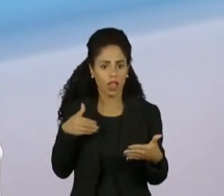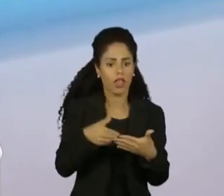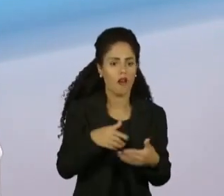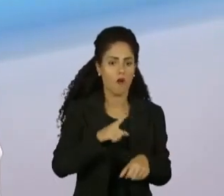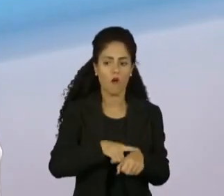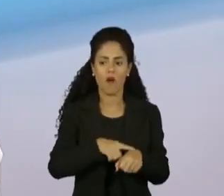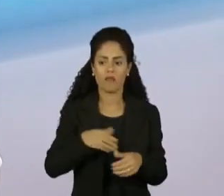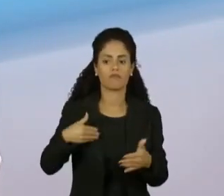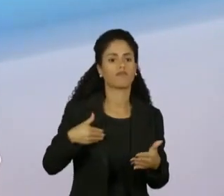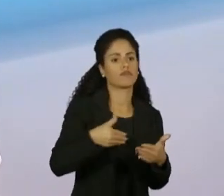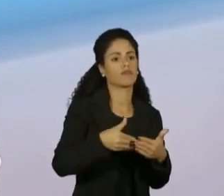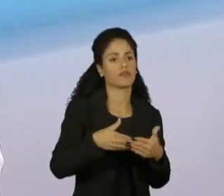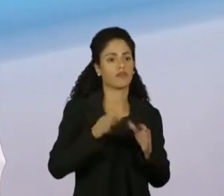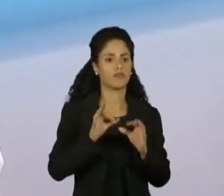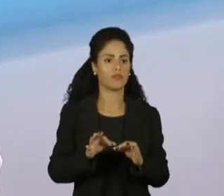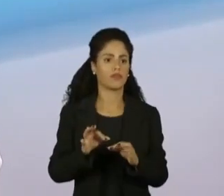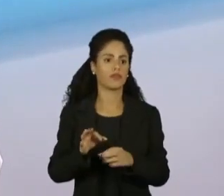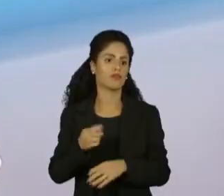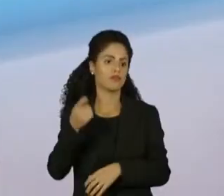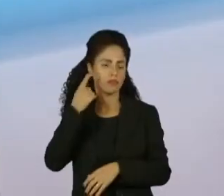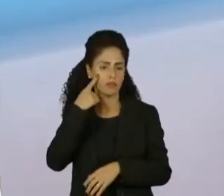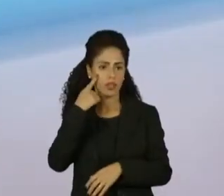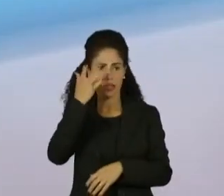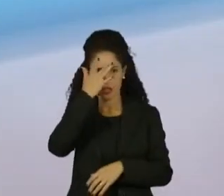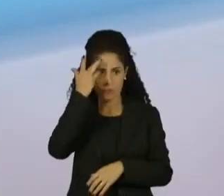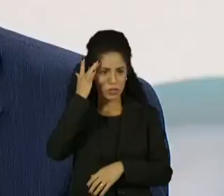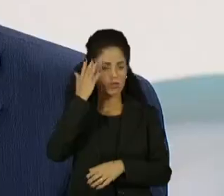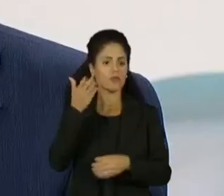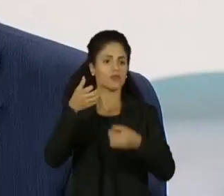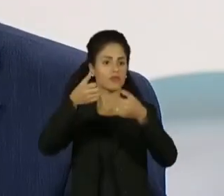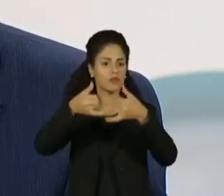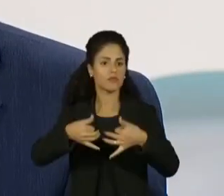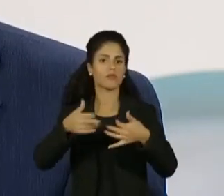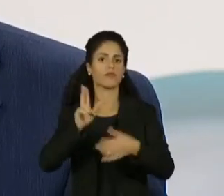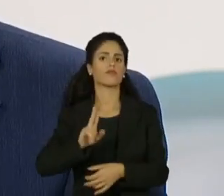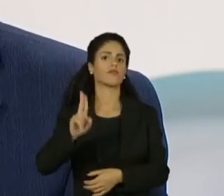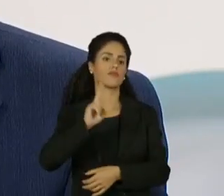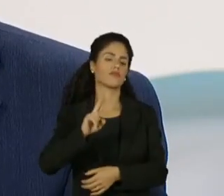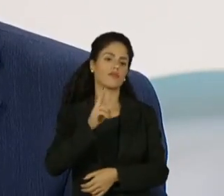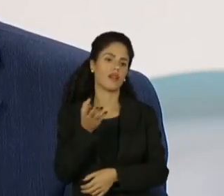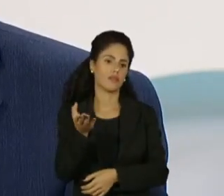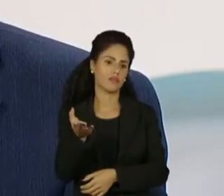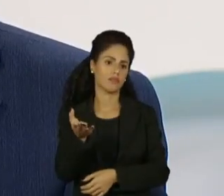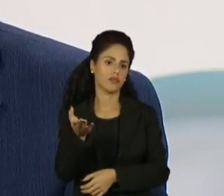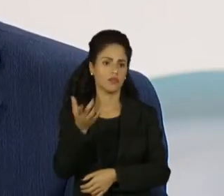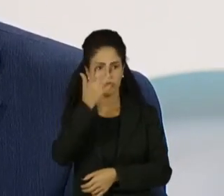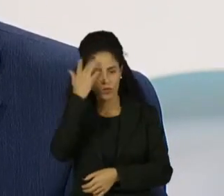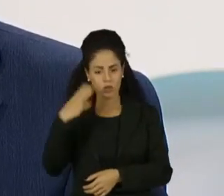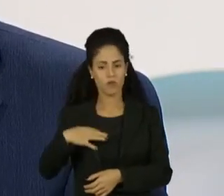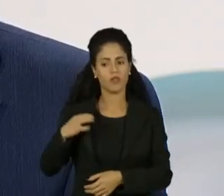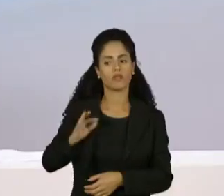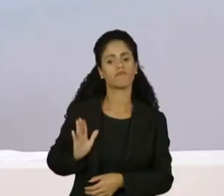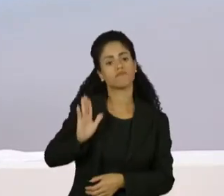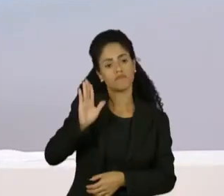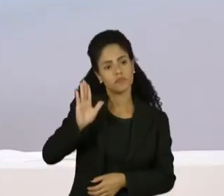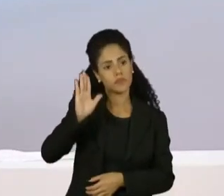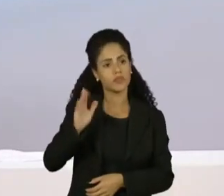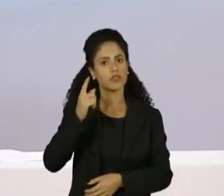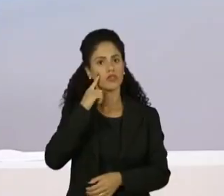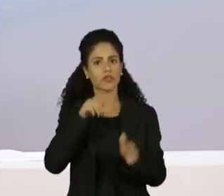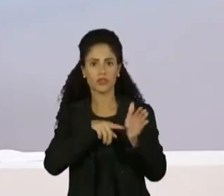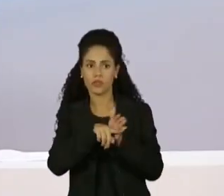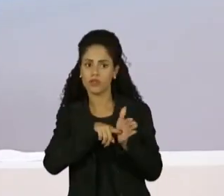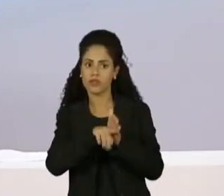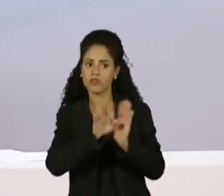próximos para impedir que vozes de pessoas sejam usadas como de candidatos. Isso já está sendo investigado